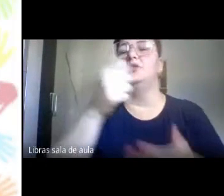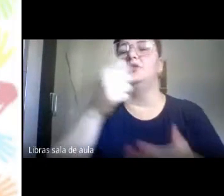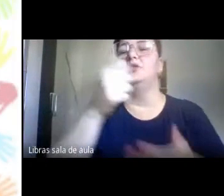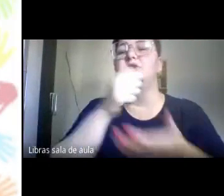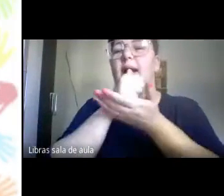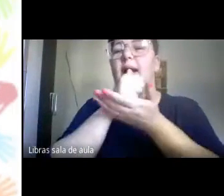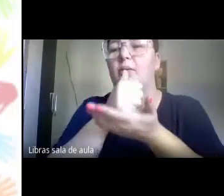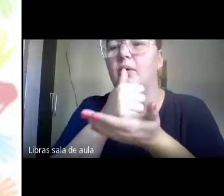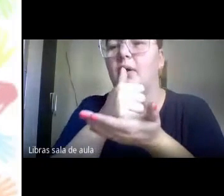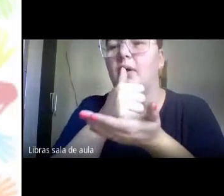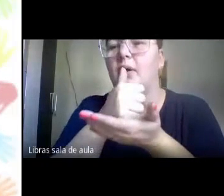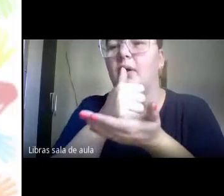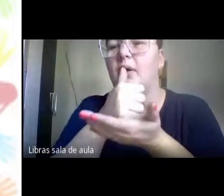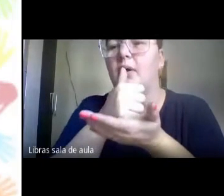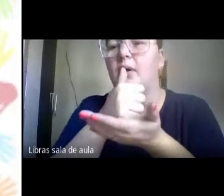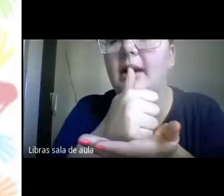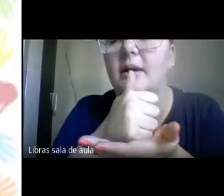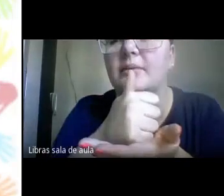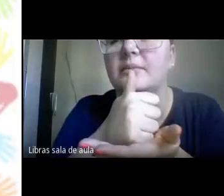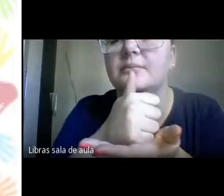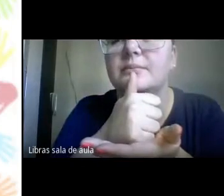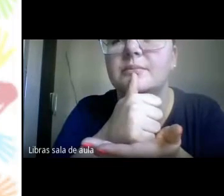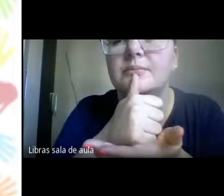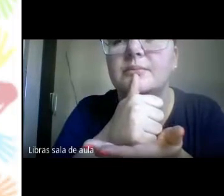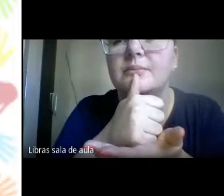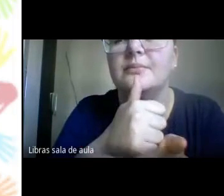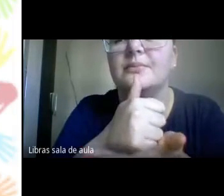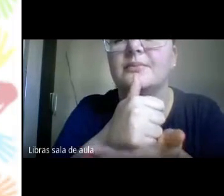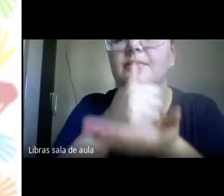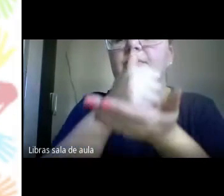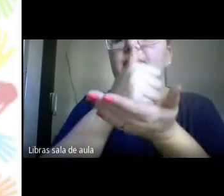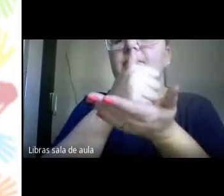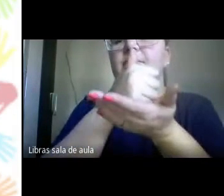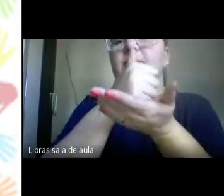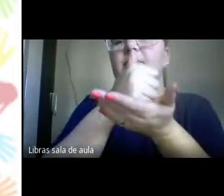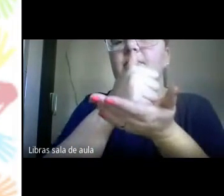sinal de chimarrão. Ó, chimarrão.